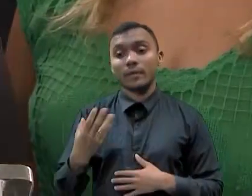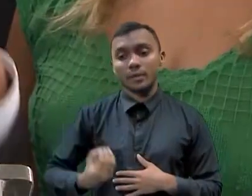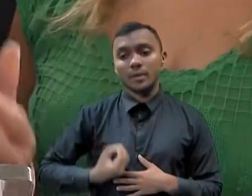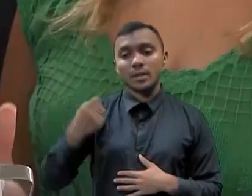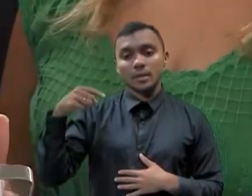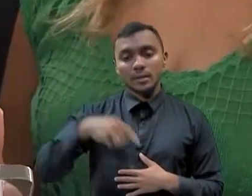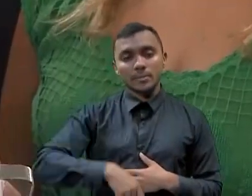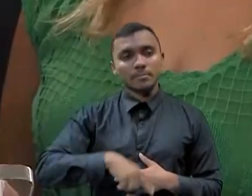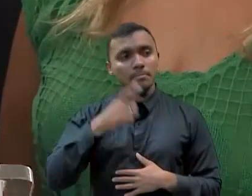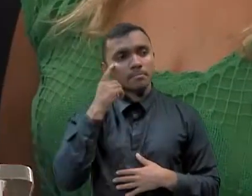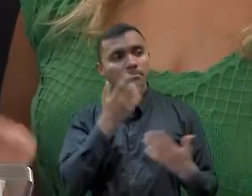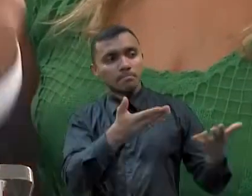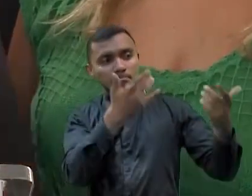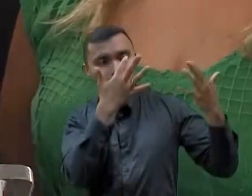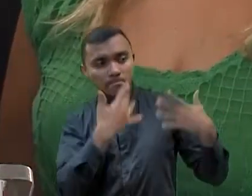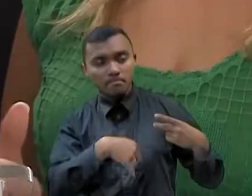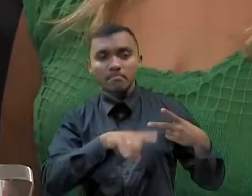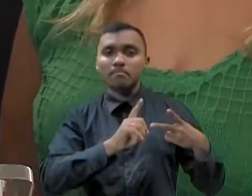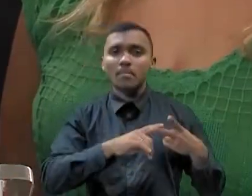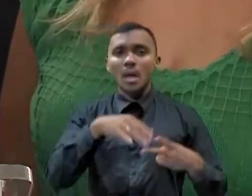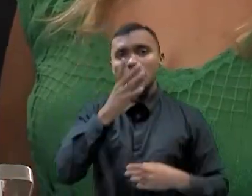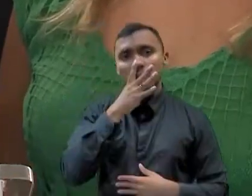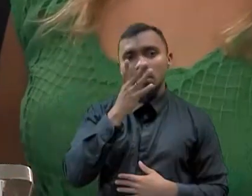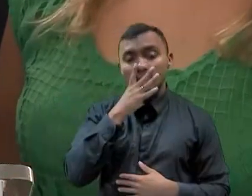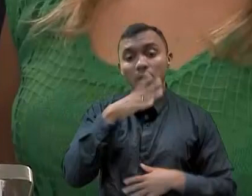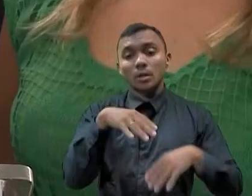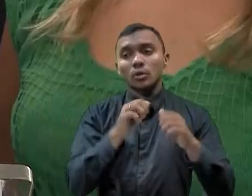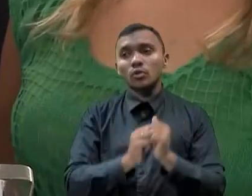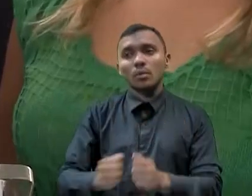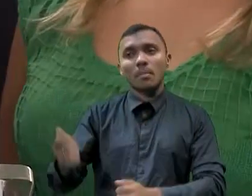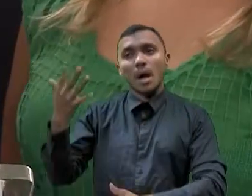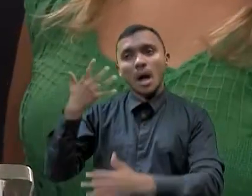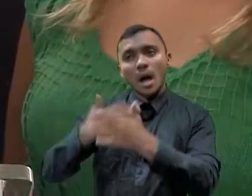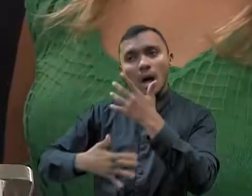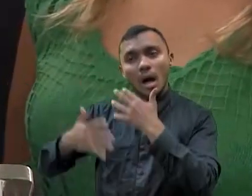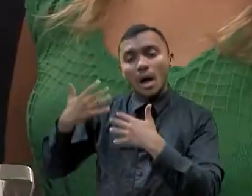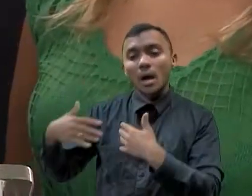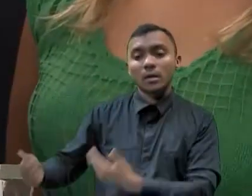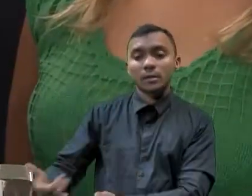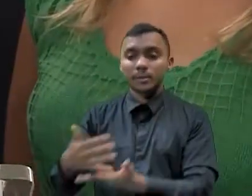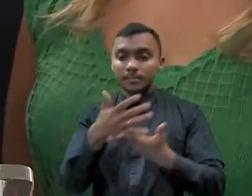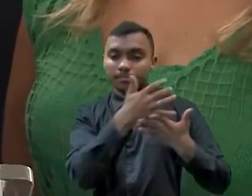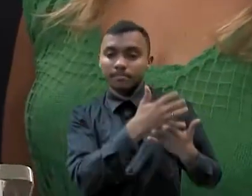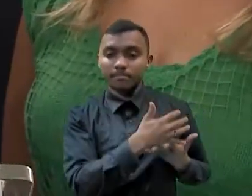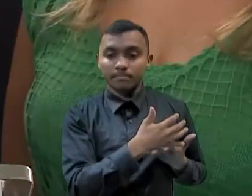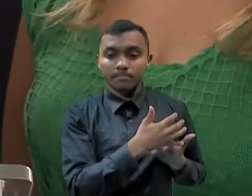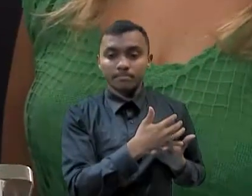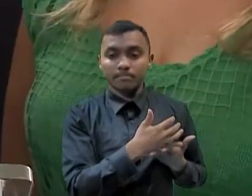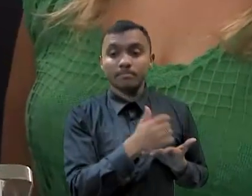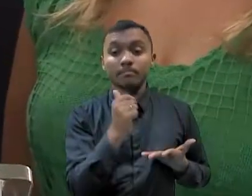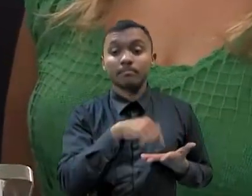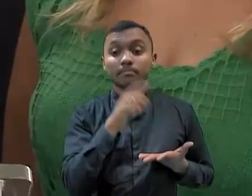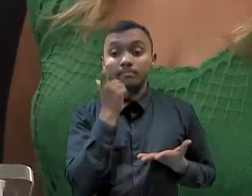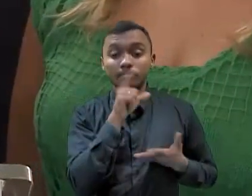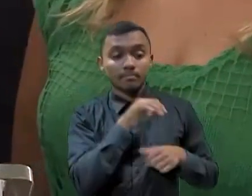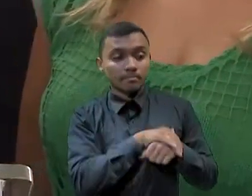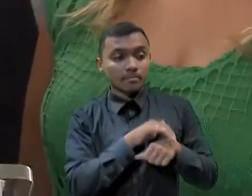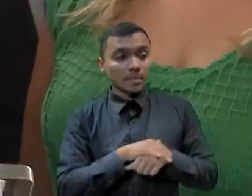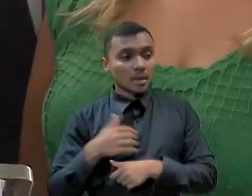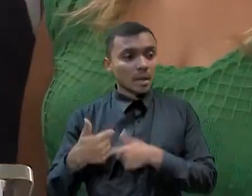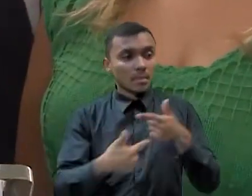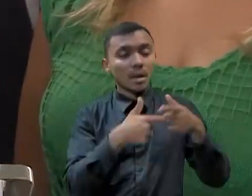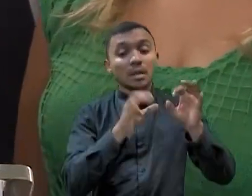escutando, ouvindo, e através dessas escutas nós podemos estar pautando os nossos mandatos, mas, sobretudo,